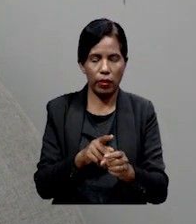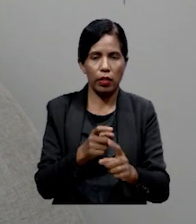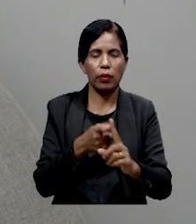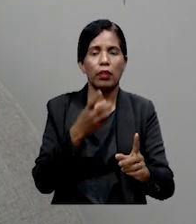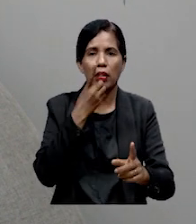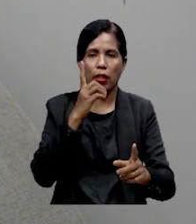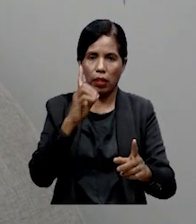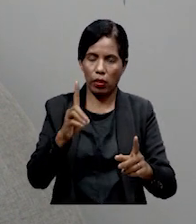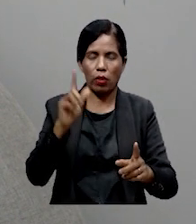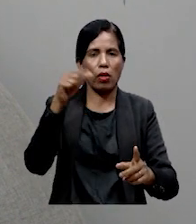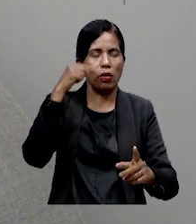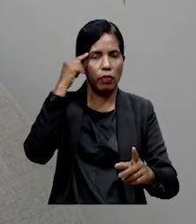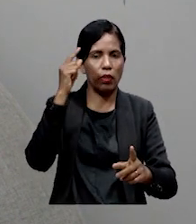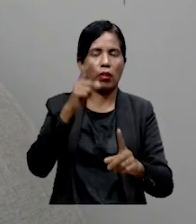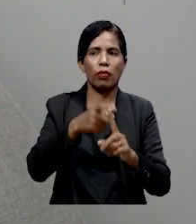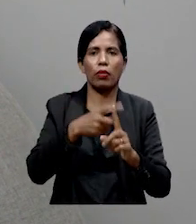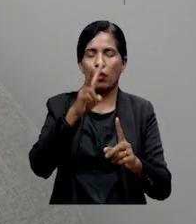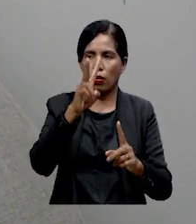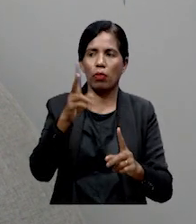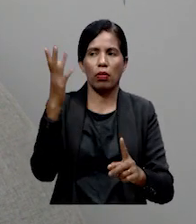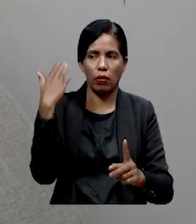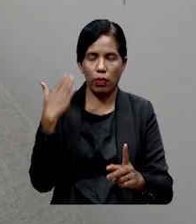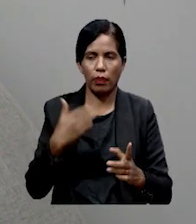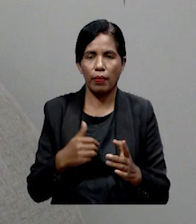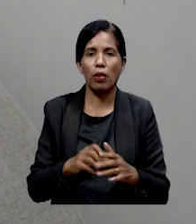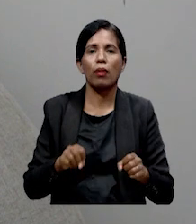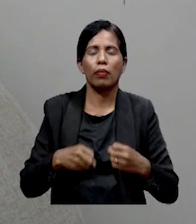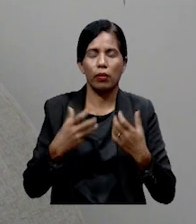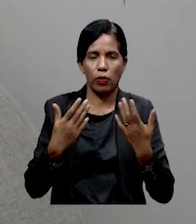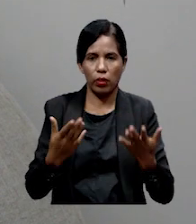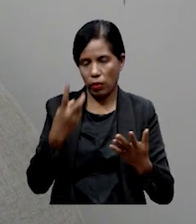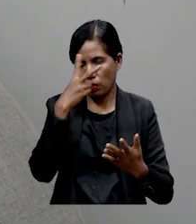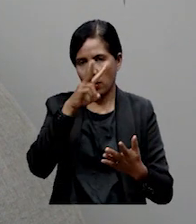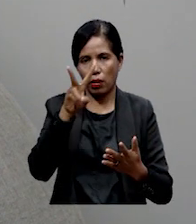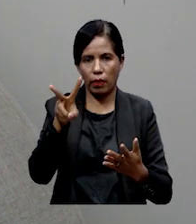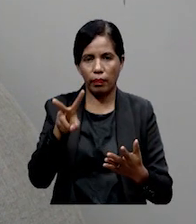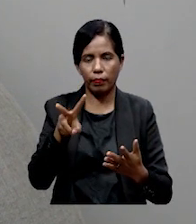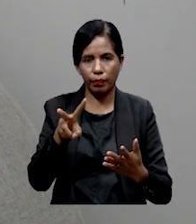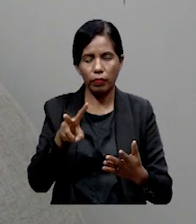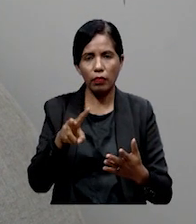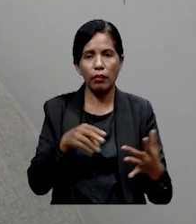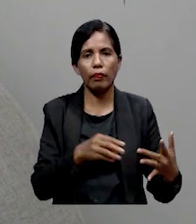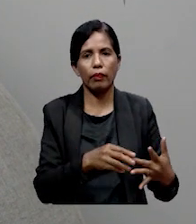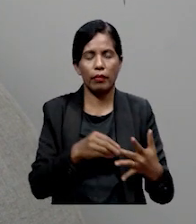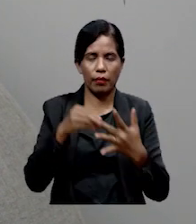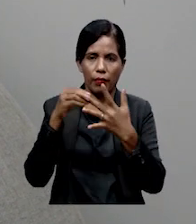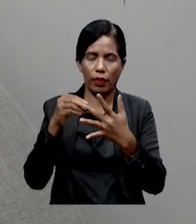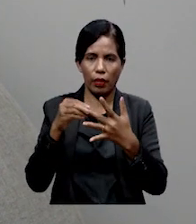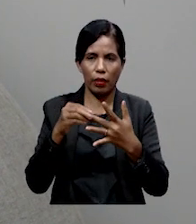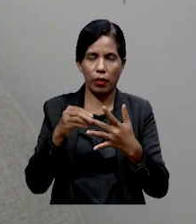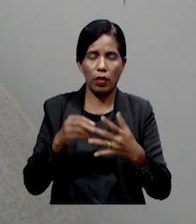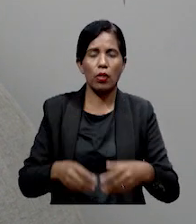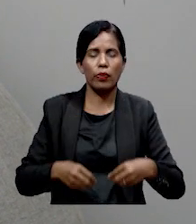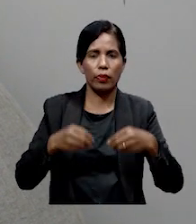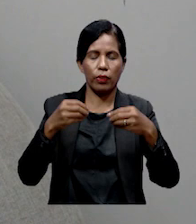ida, bem que emite a fulan rua cotu, ou ensa atu hare liliu for subsídio